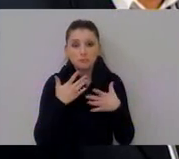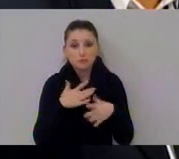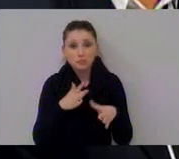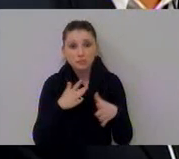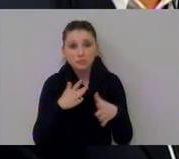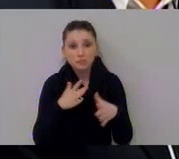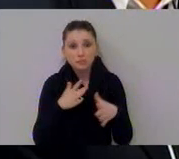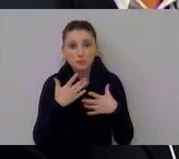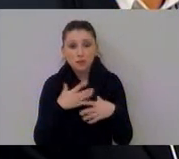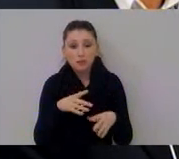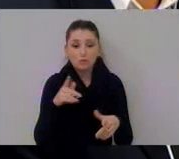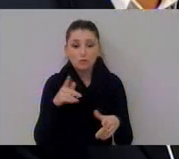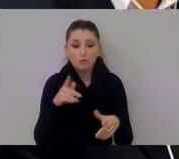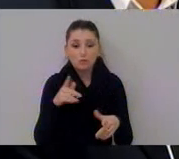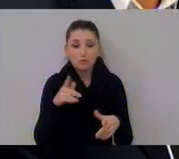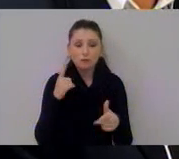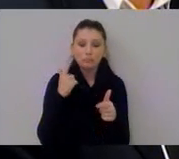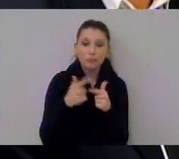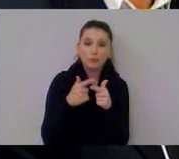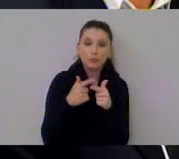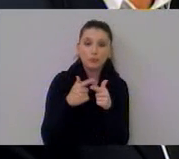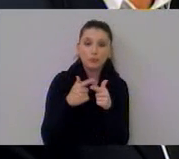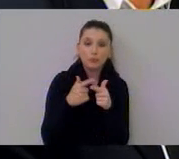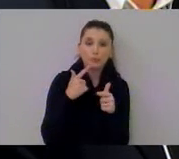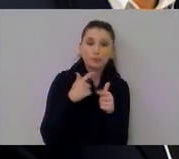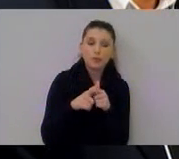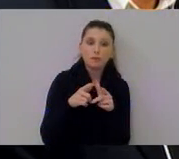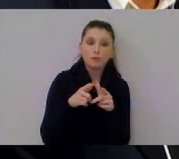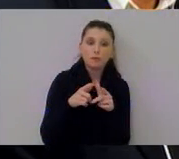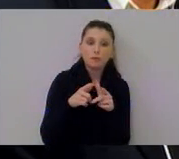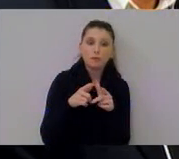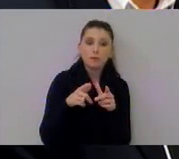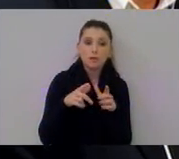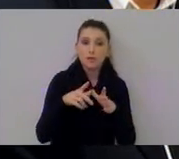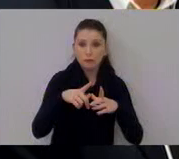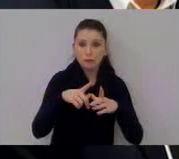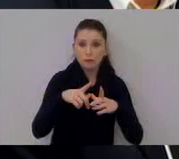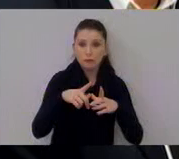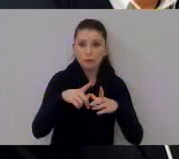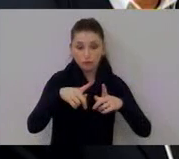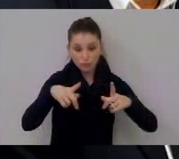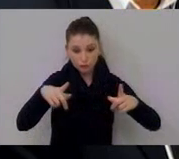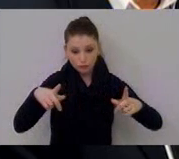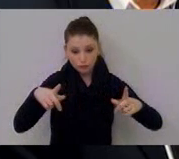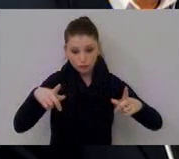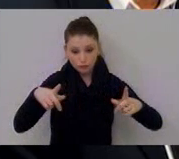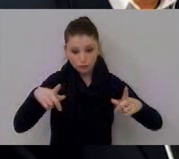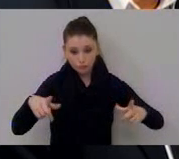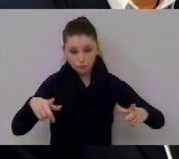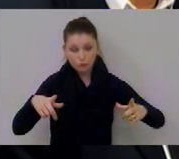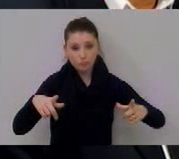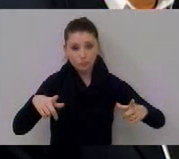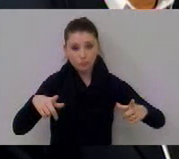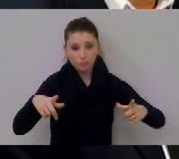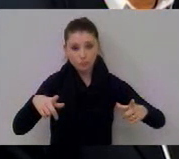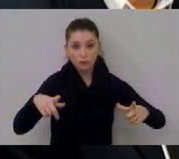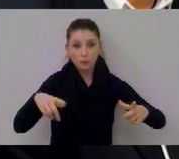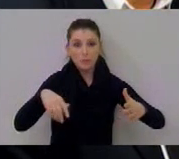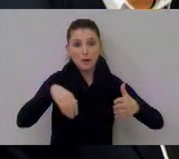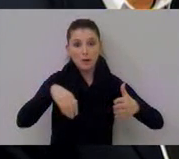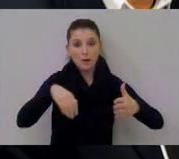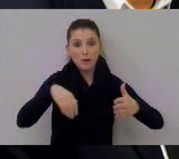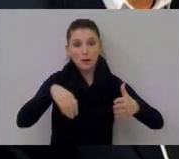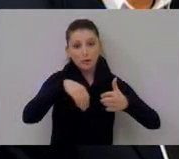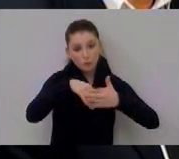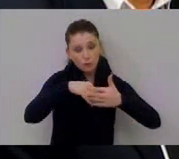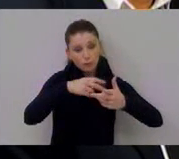quadra poliesportiva coberta com vestiário da escola municipal,